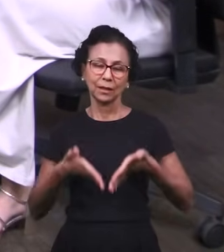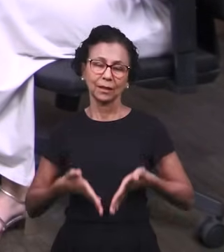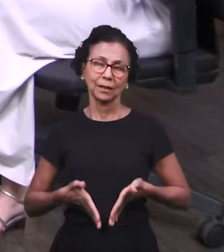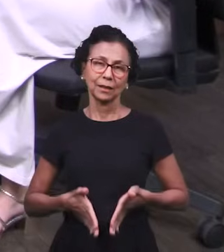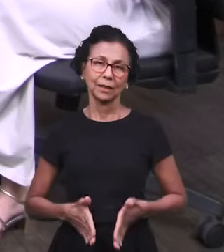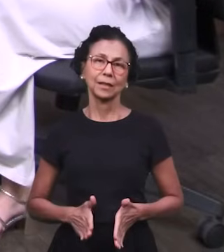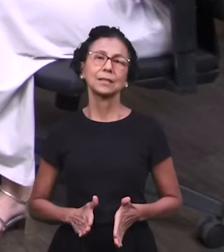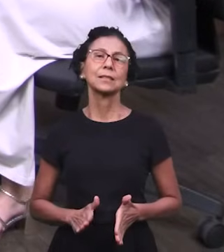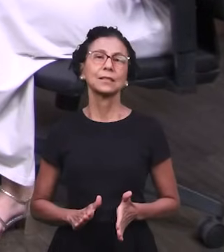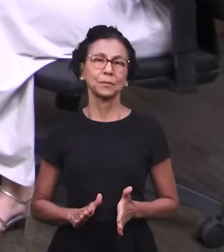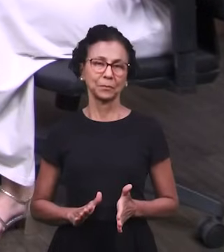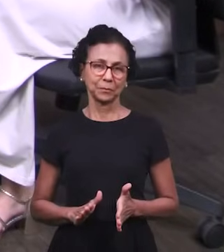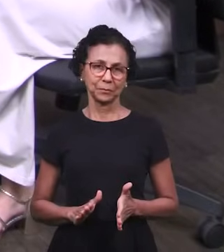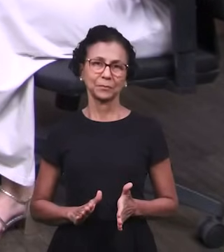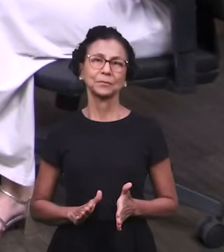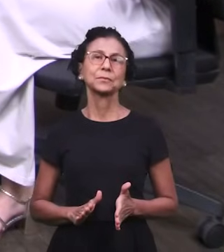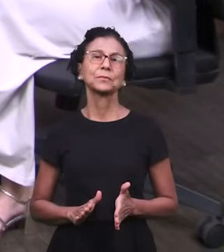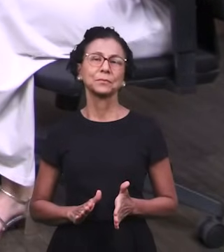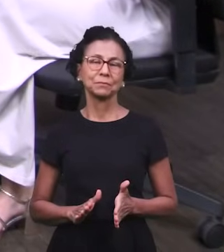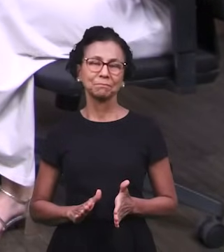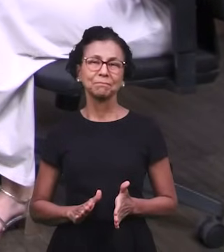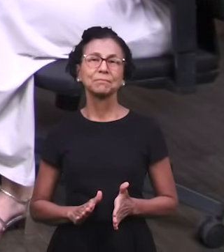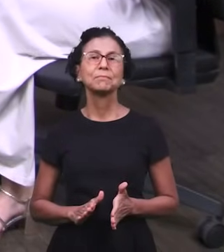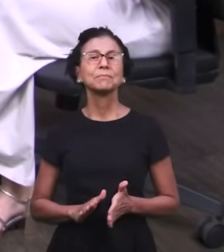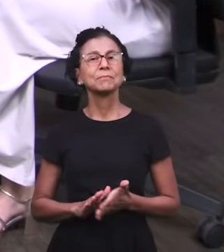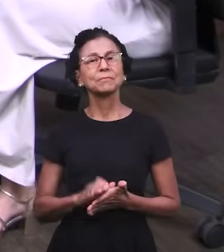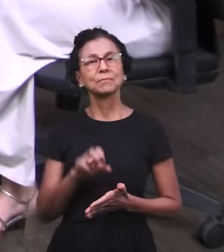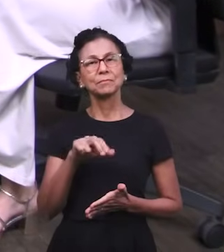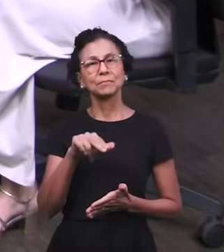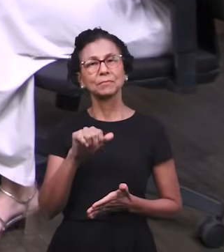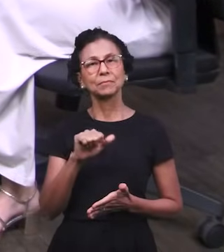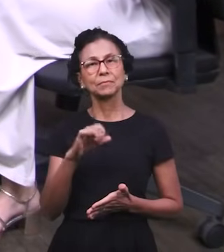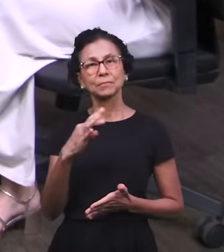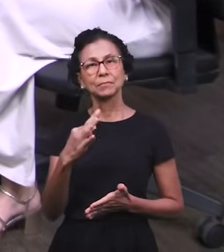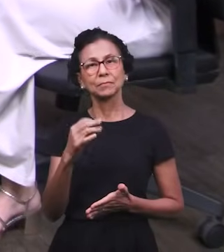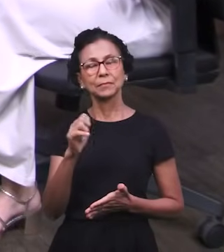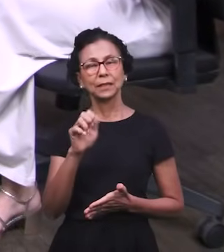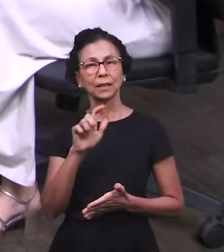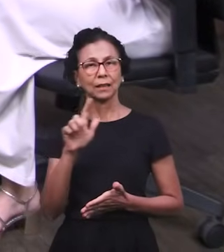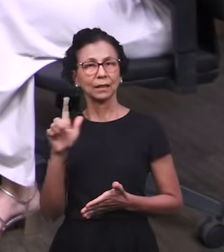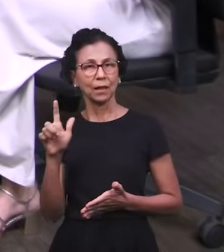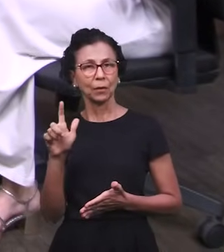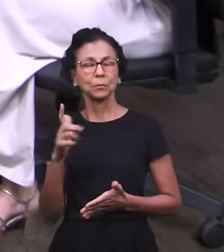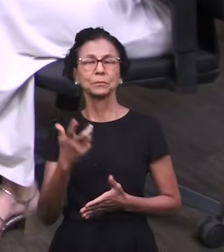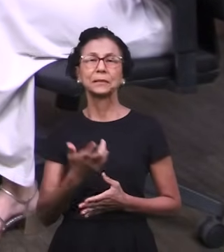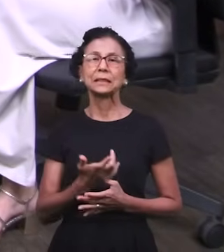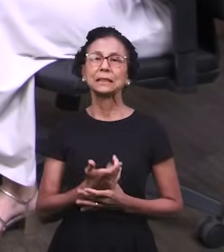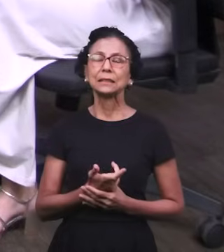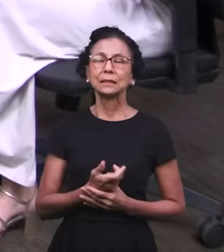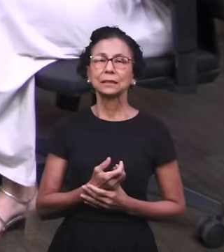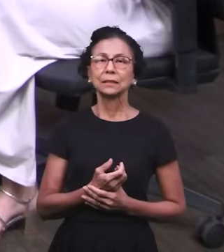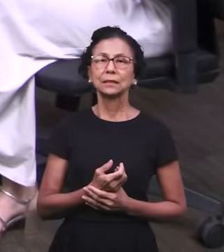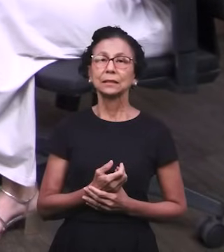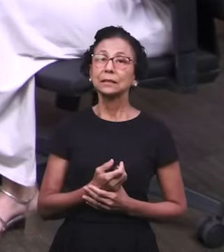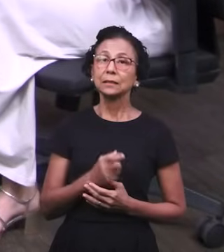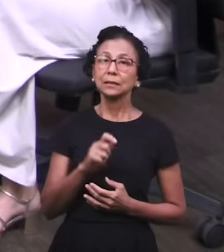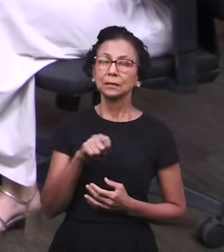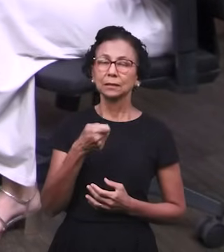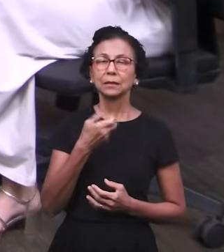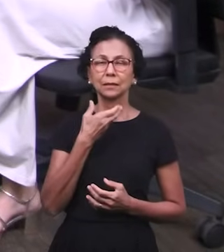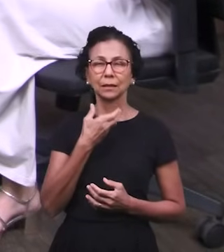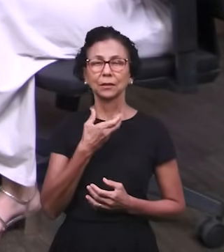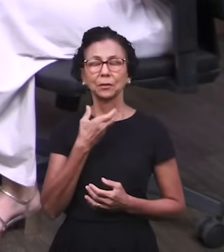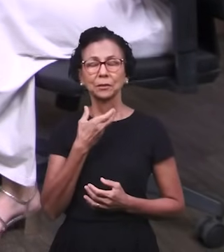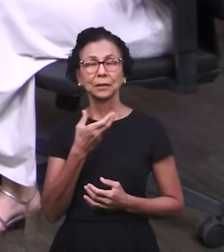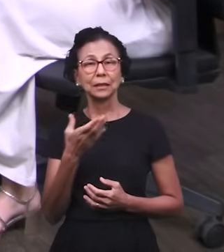evento, é um marco, né, na história da humanidade, na vida do homem. E o Natal,